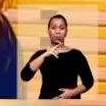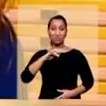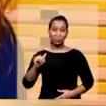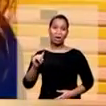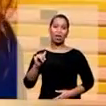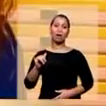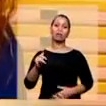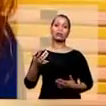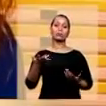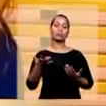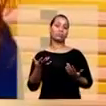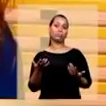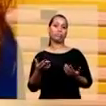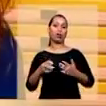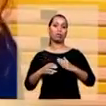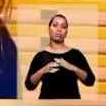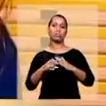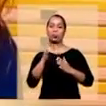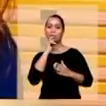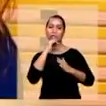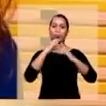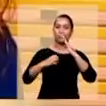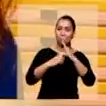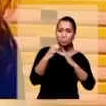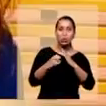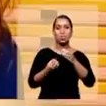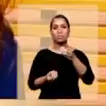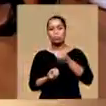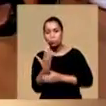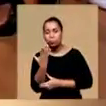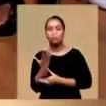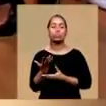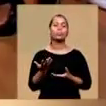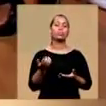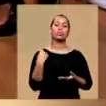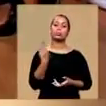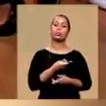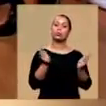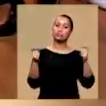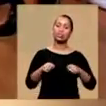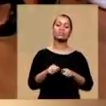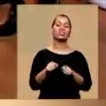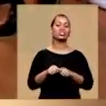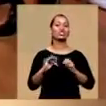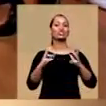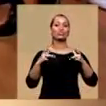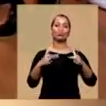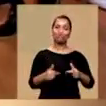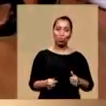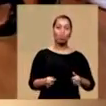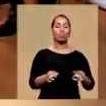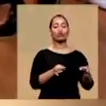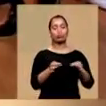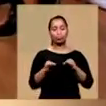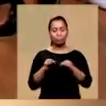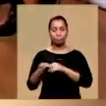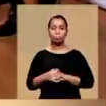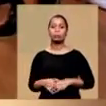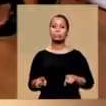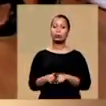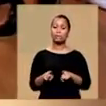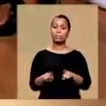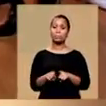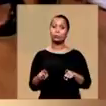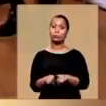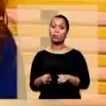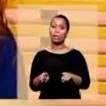para uma MEI, para um CNPJ, né, que a gente possa fazer todo esse processo. Isso. E com a inclusão